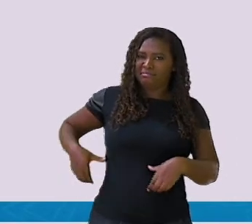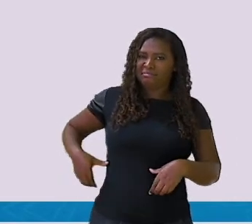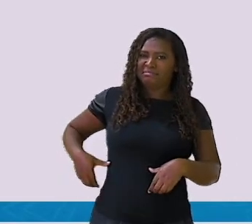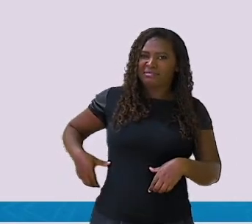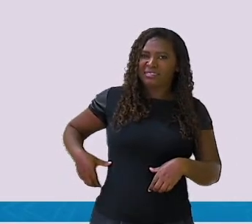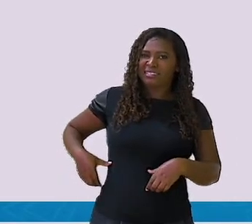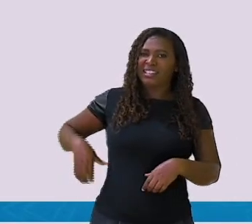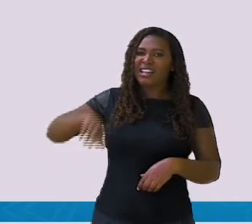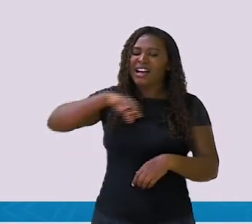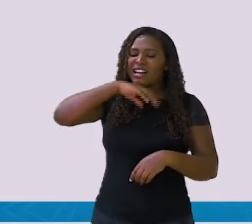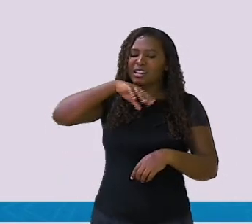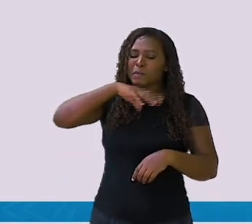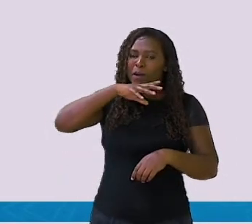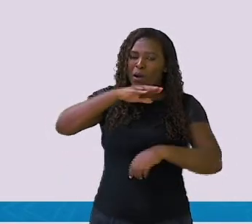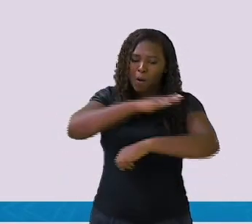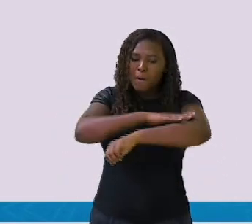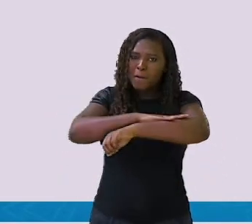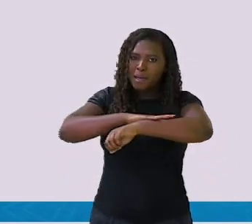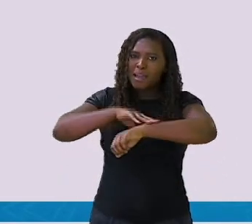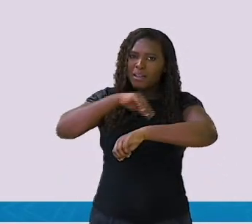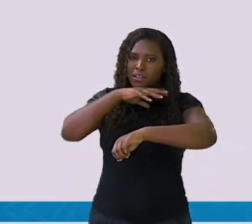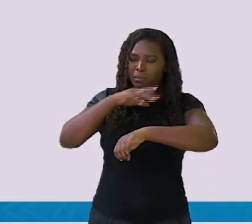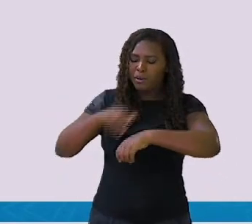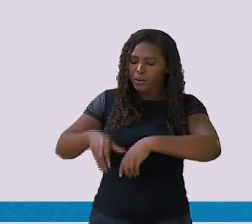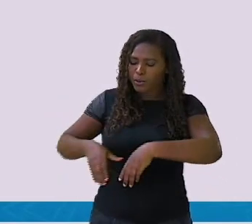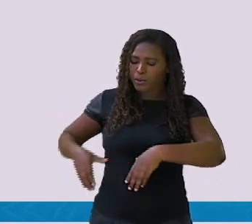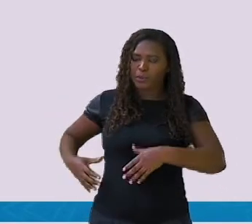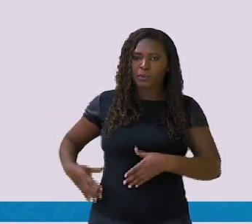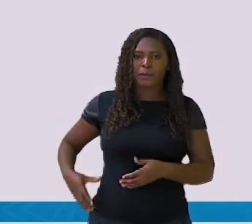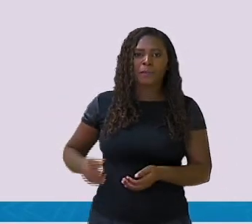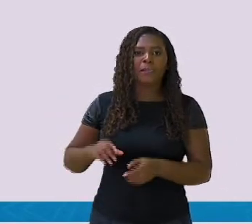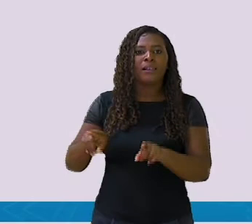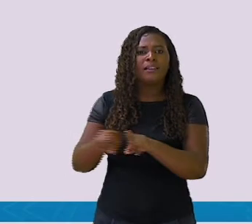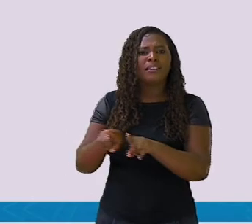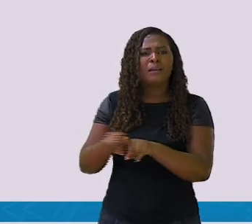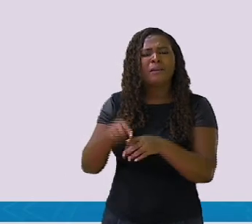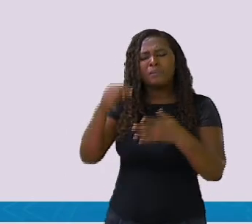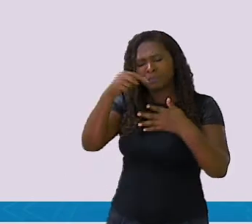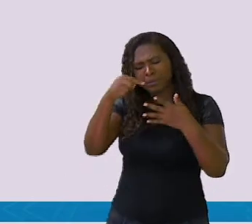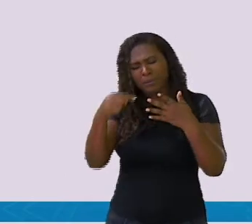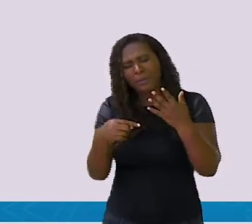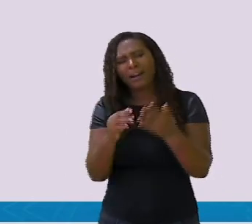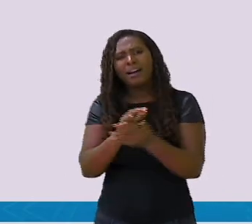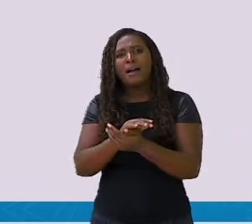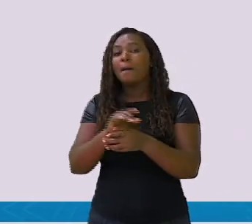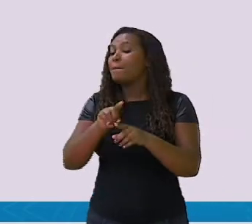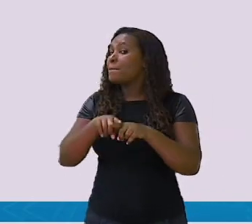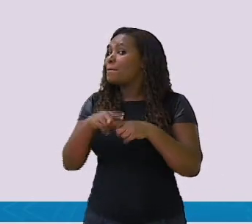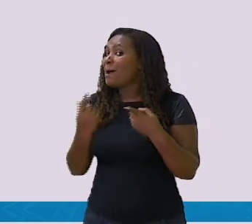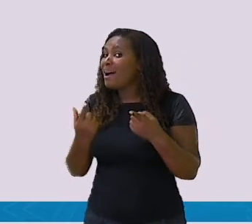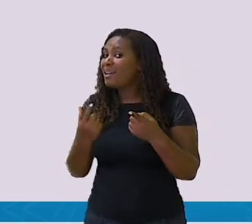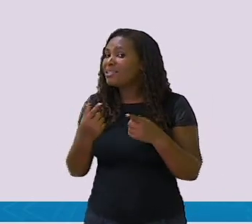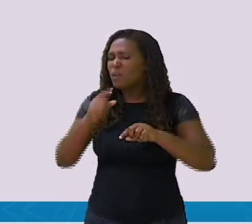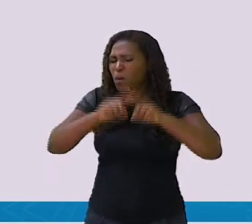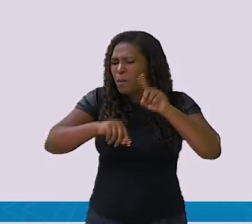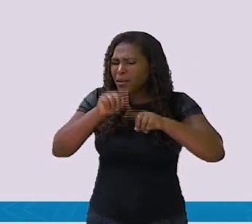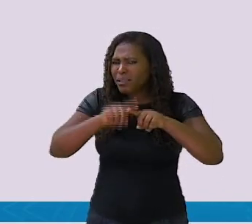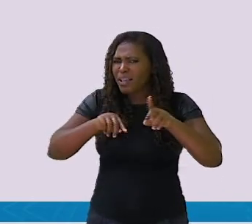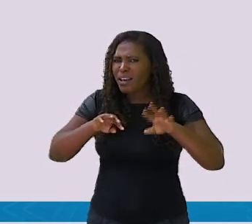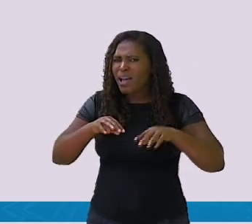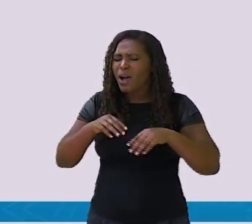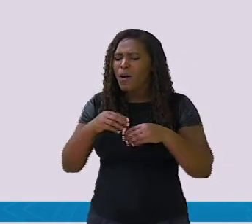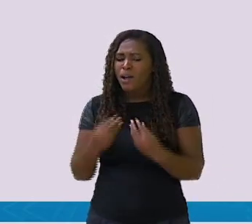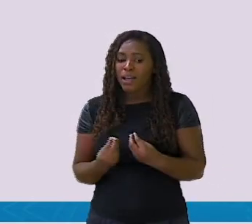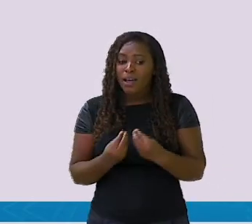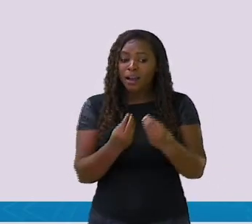materiais eram praticamente igual para todos os estudantes, né? A gente não tinha uma oferta muito grande de material, tipo de caderno, tipo